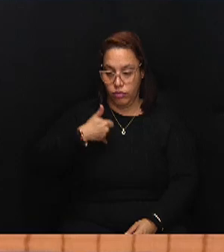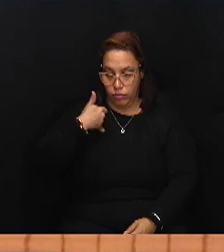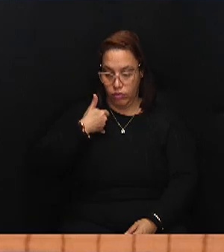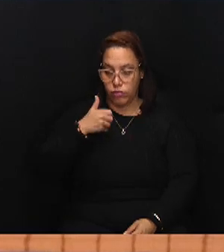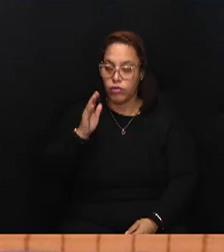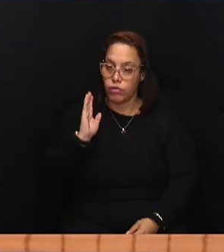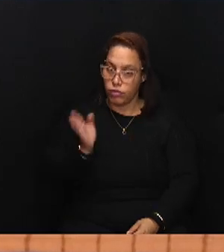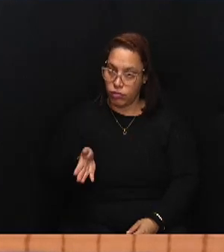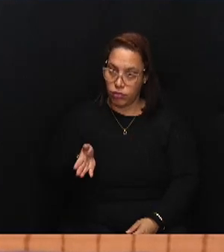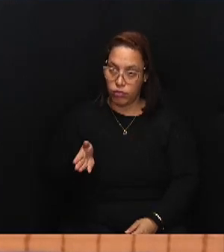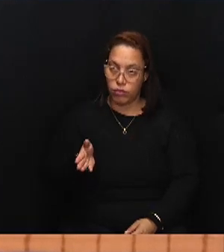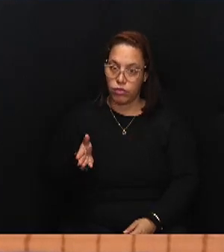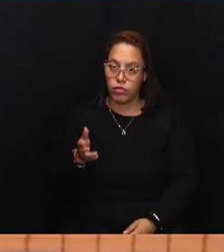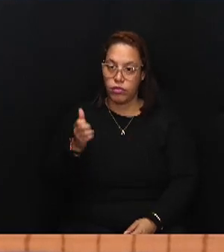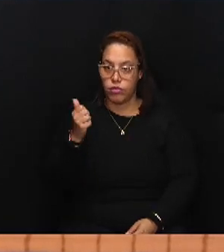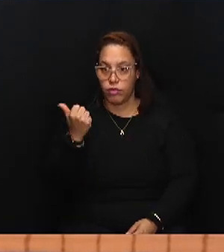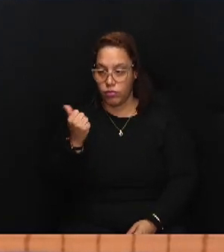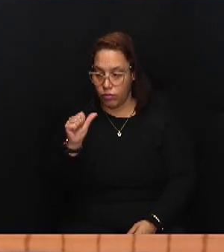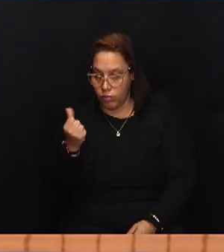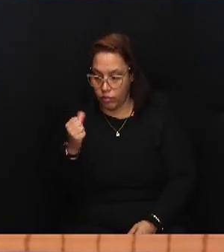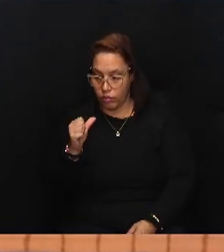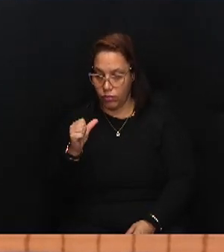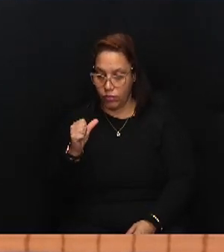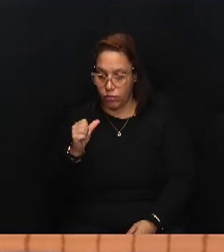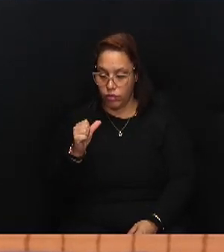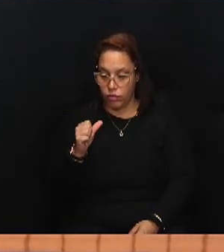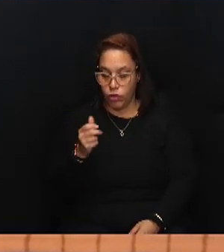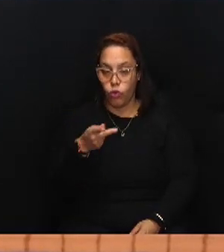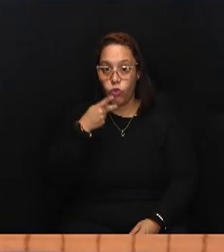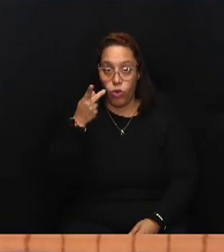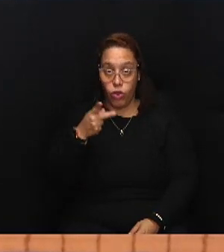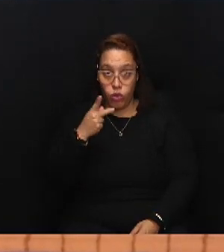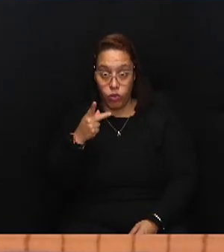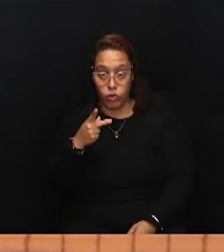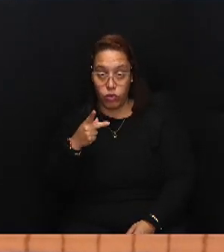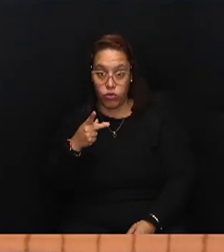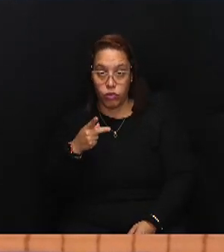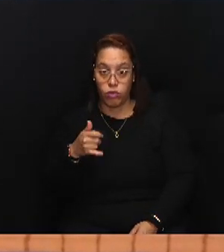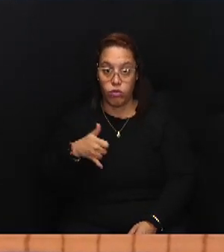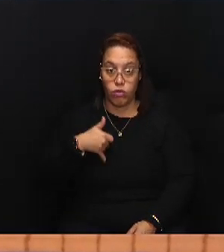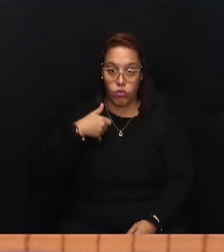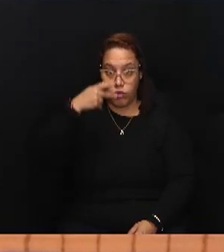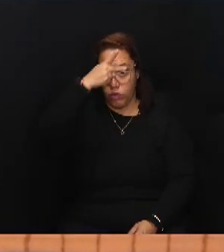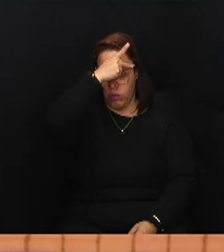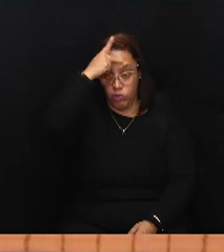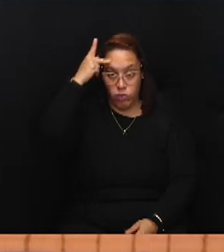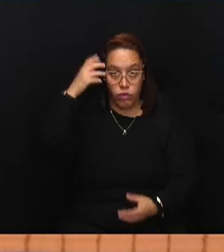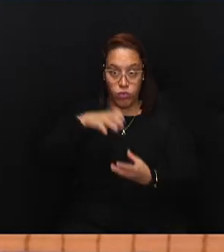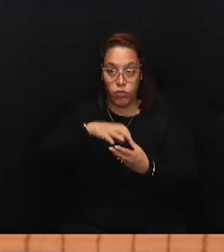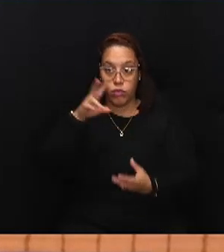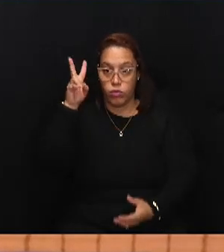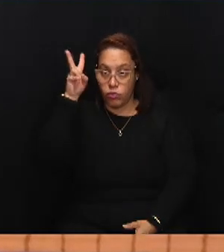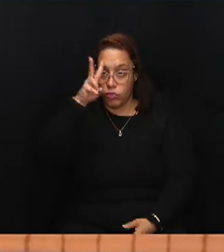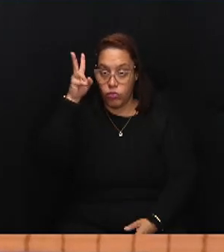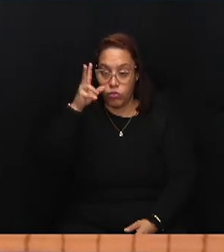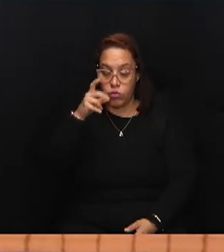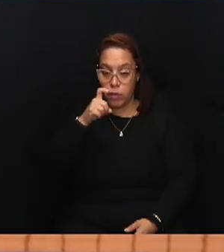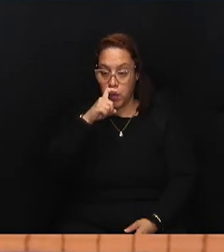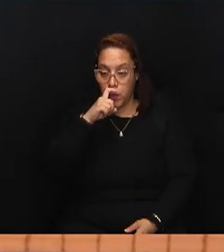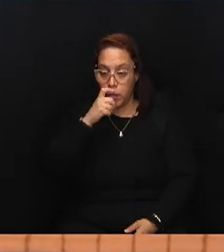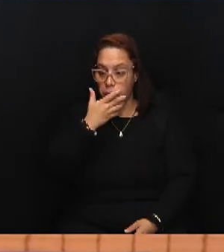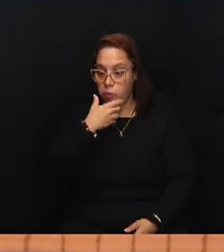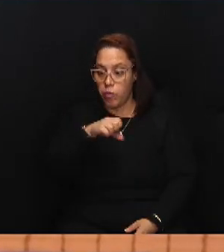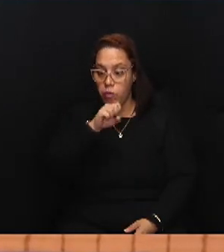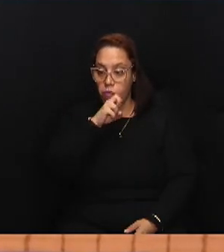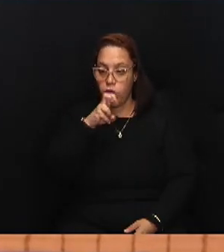abico 66, nós podemos falar pela classe dos idosos. Eu me lembro que meu pai vai fazer 5 anos